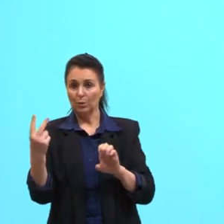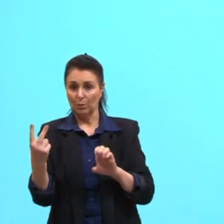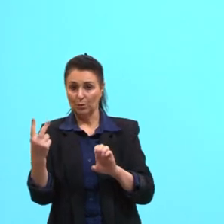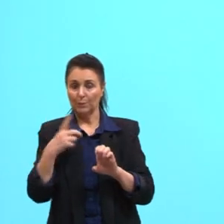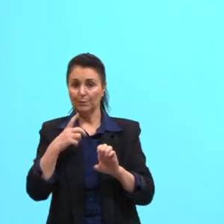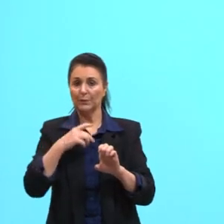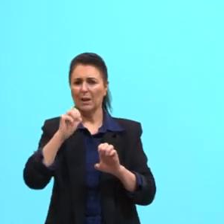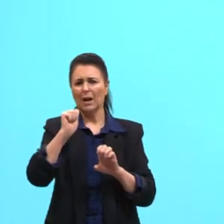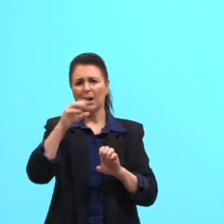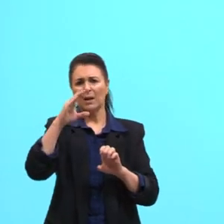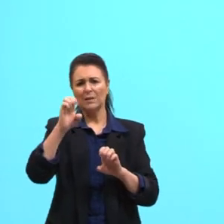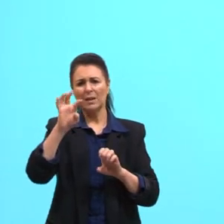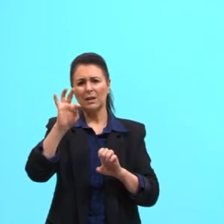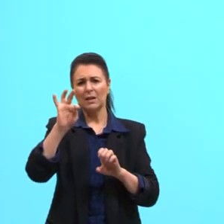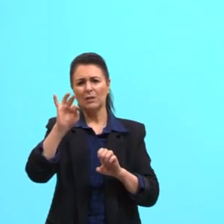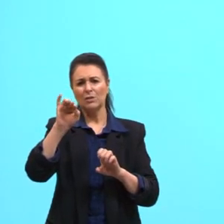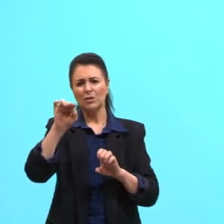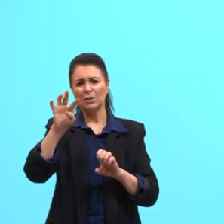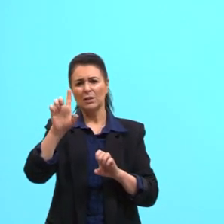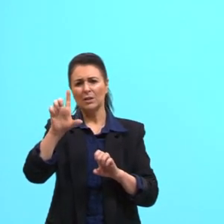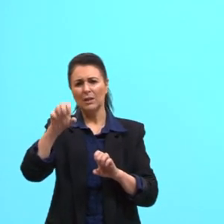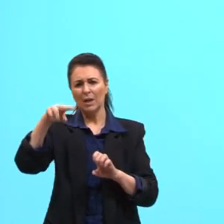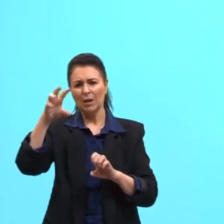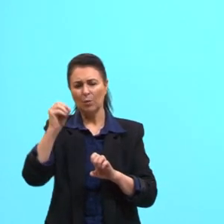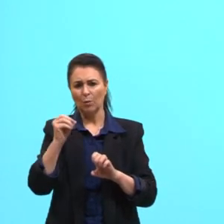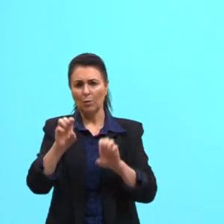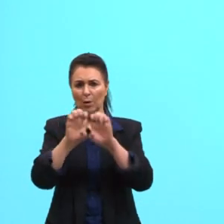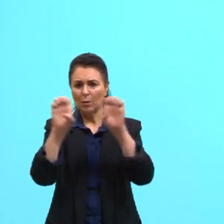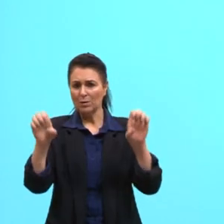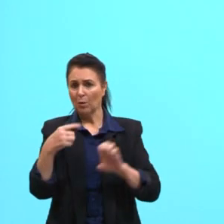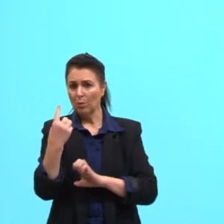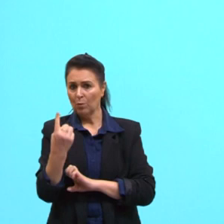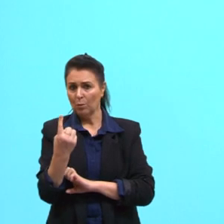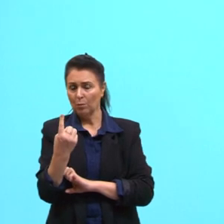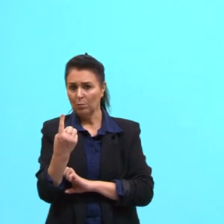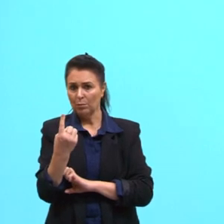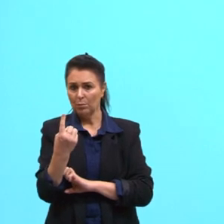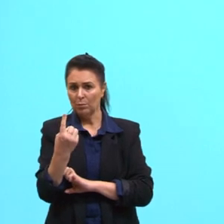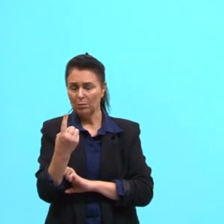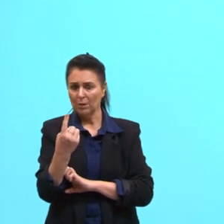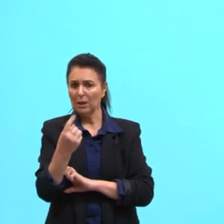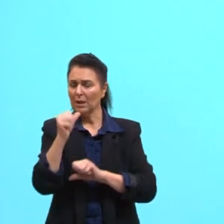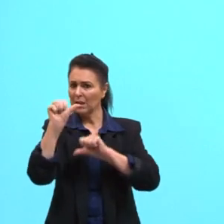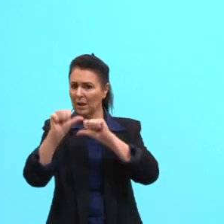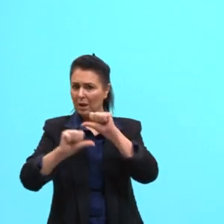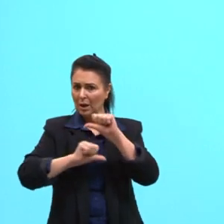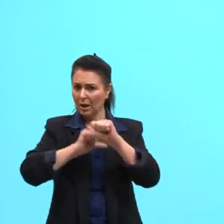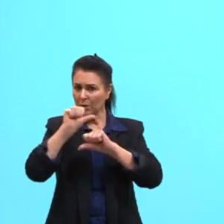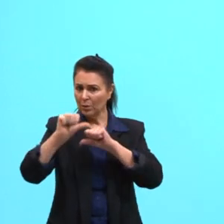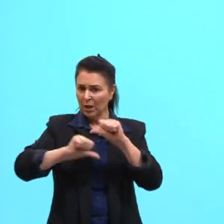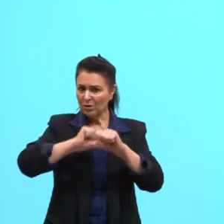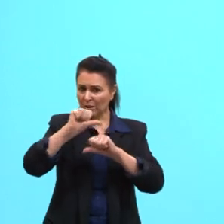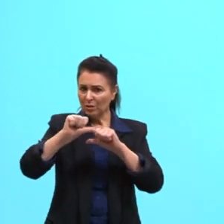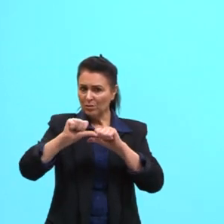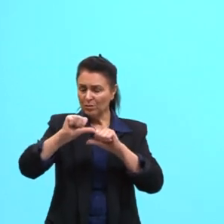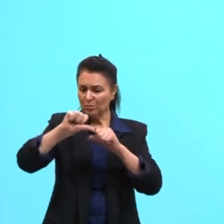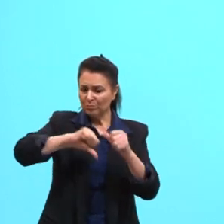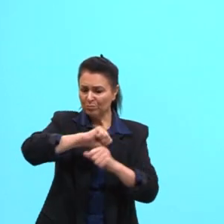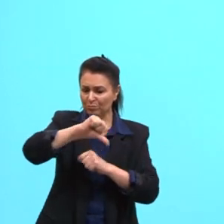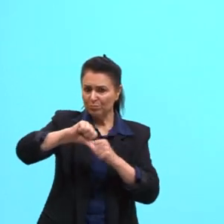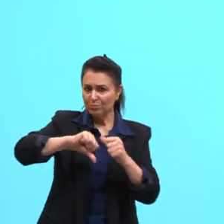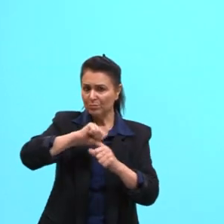tiver não tem qual das equações na equação 1 Ele tá nos reagentes Ele tá nos reagentes ele é um reagente